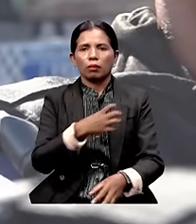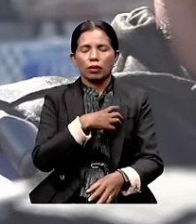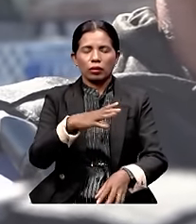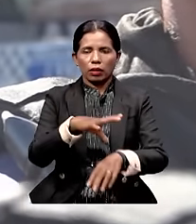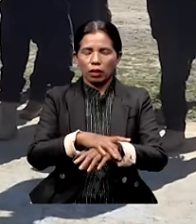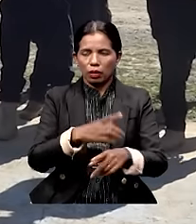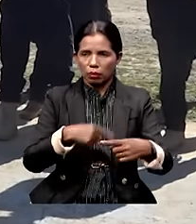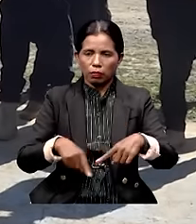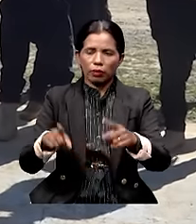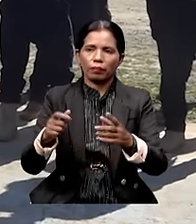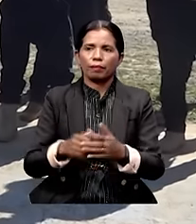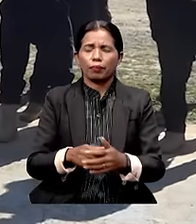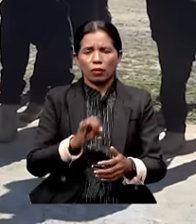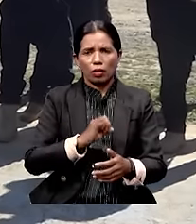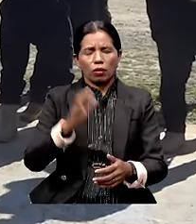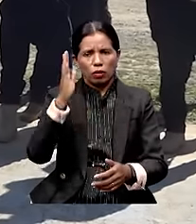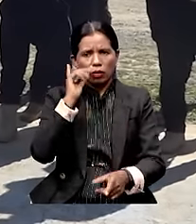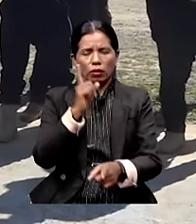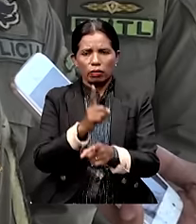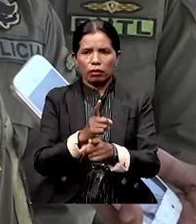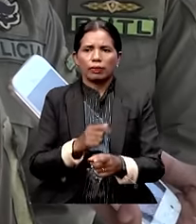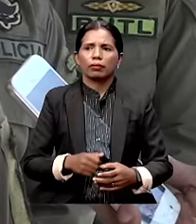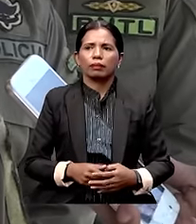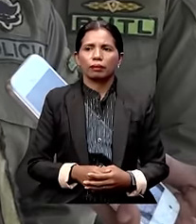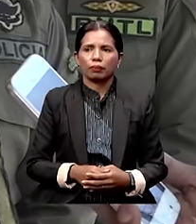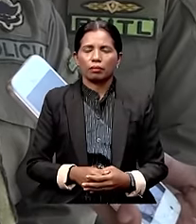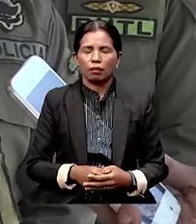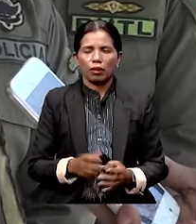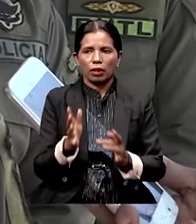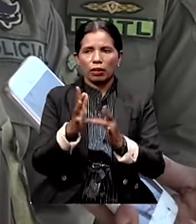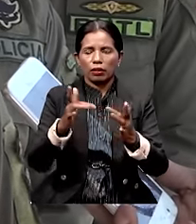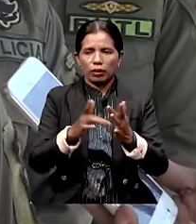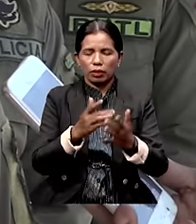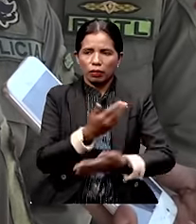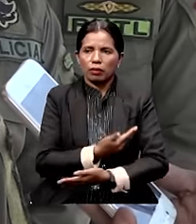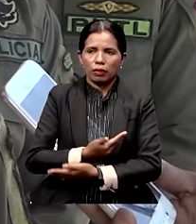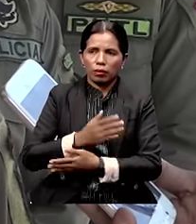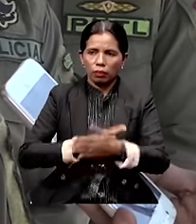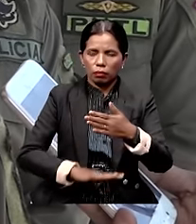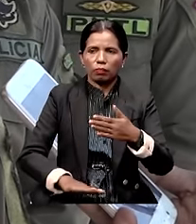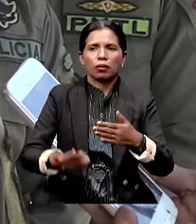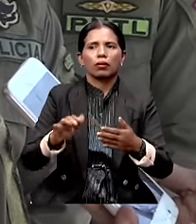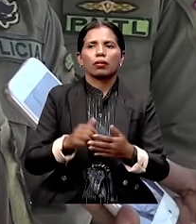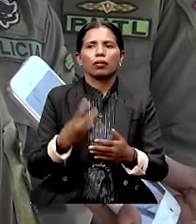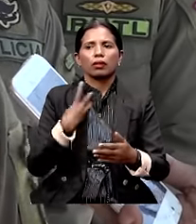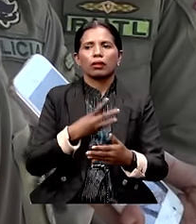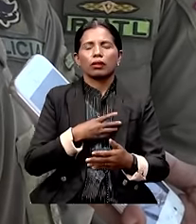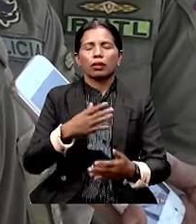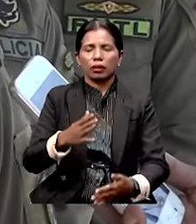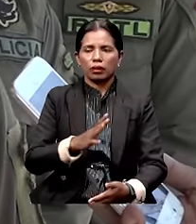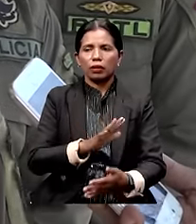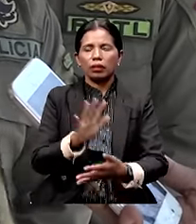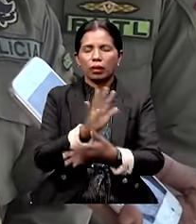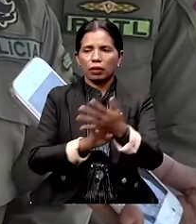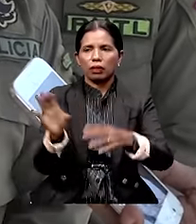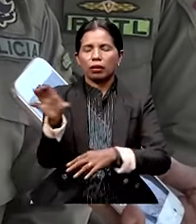medida sobre se a honem claro tiana kata que ir a kosokuan vai ir a Morris ita comemorar lorong